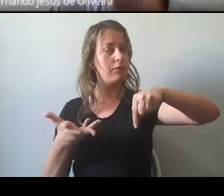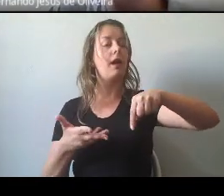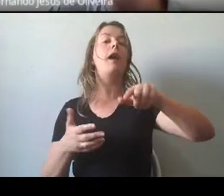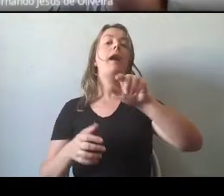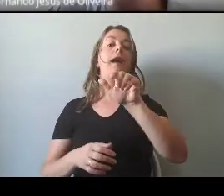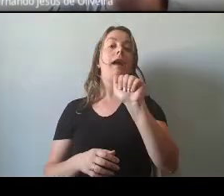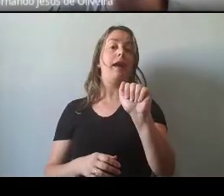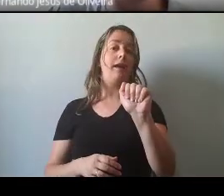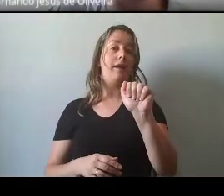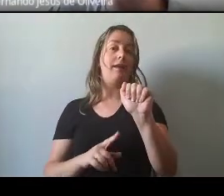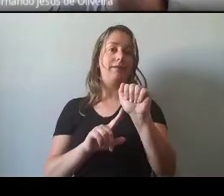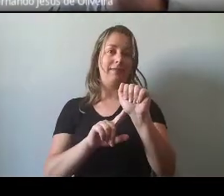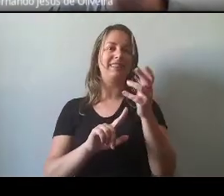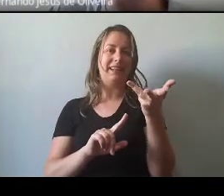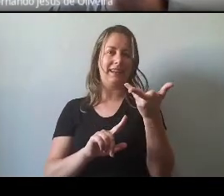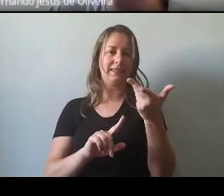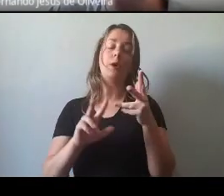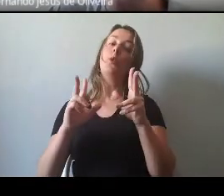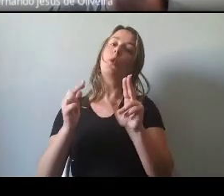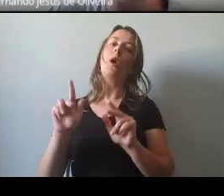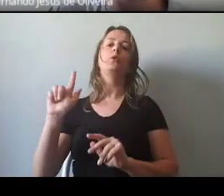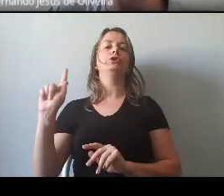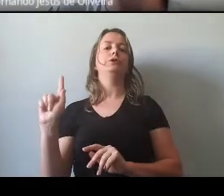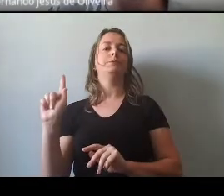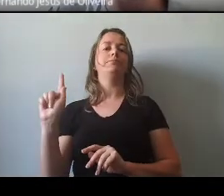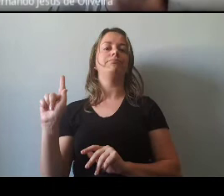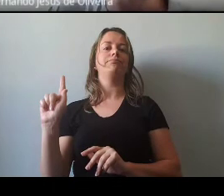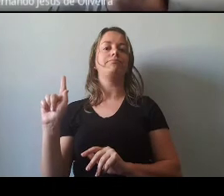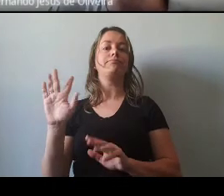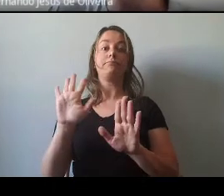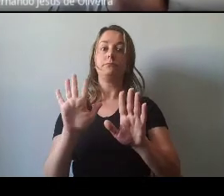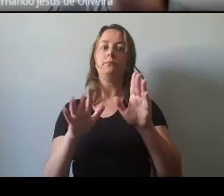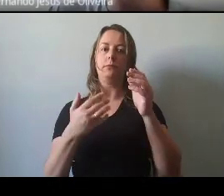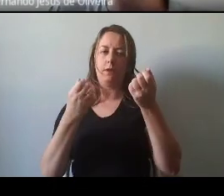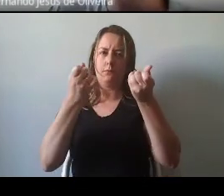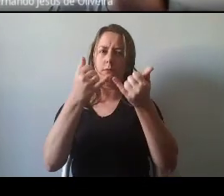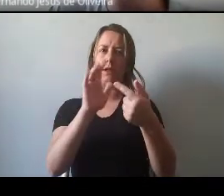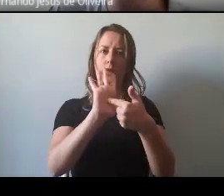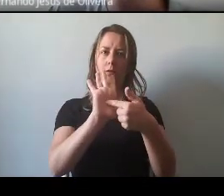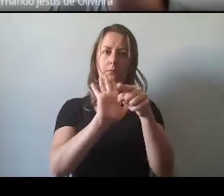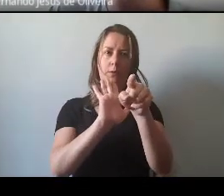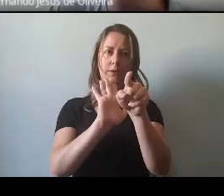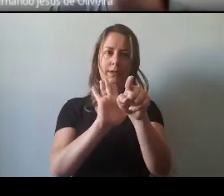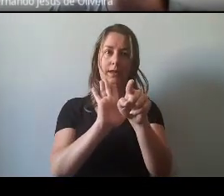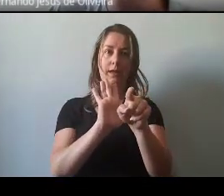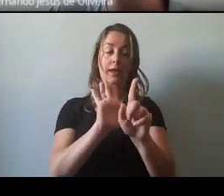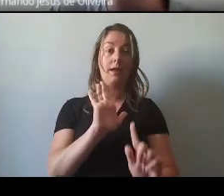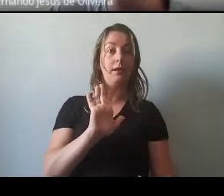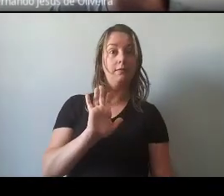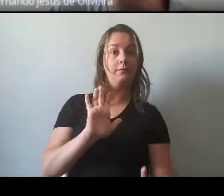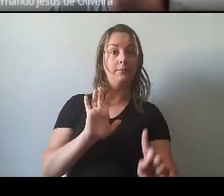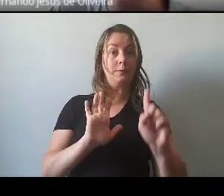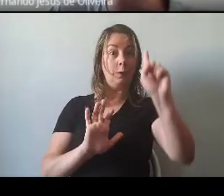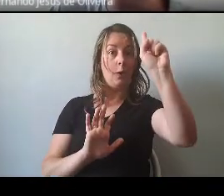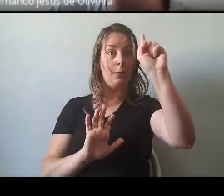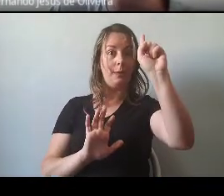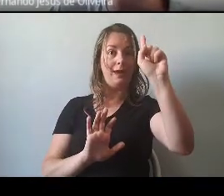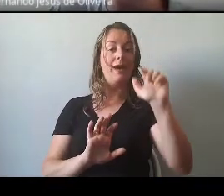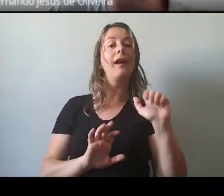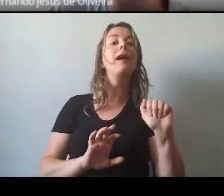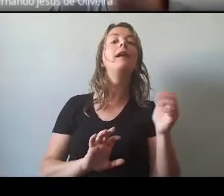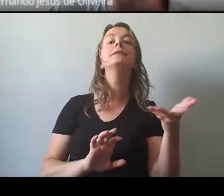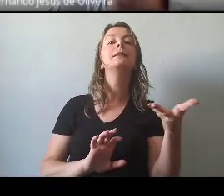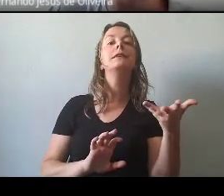igual a G. Ah, deixa eu só lembrar aqui, ó, na subida, a aceleração vai ser negativa, tá, gente? Vai ser menos